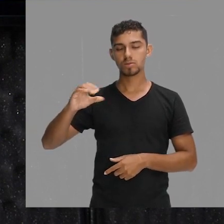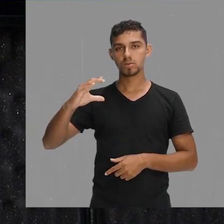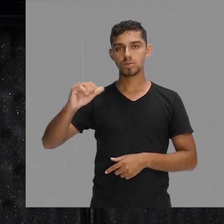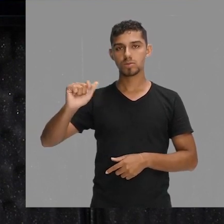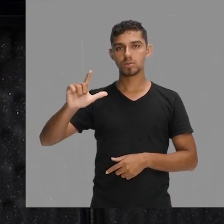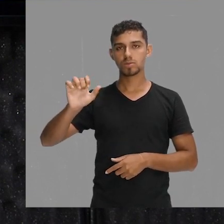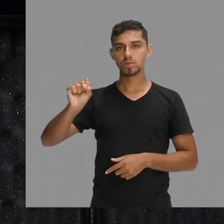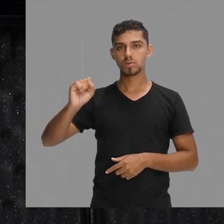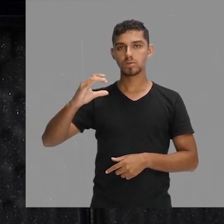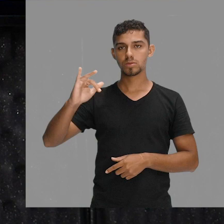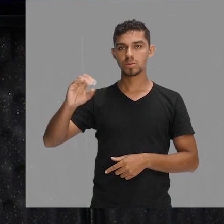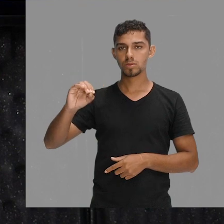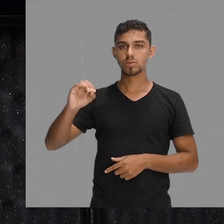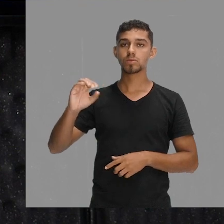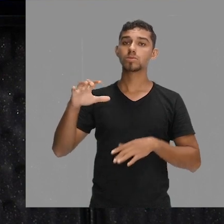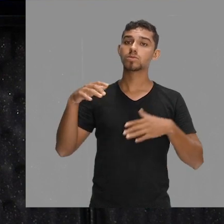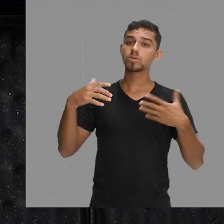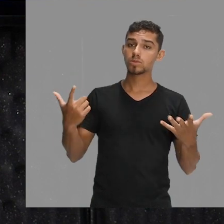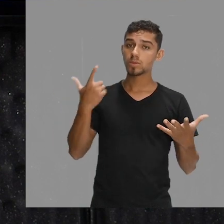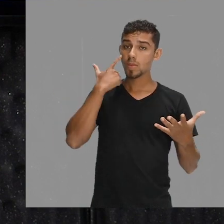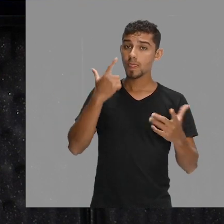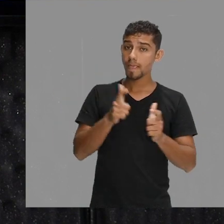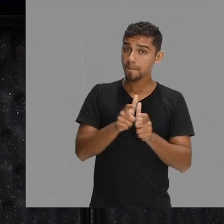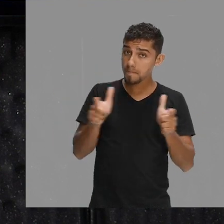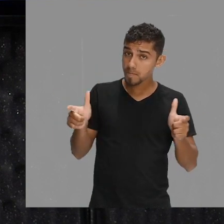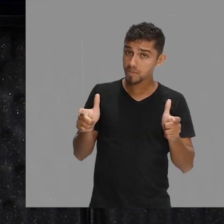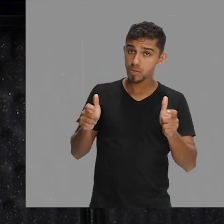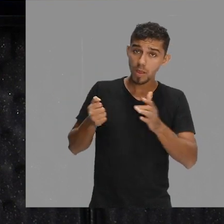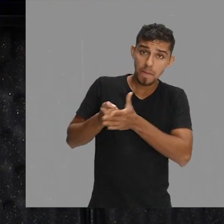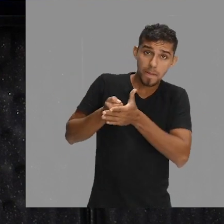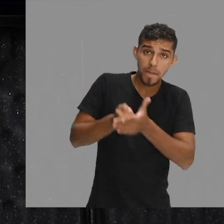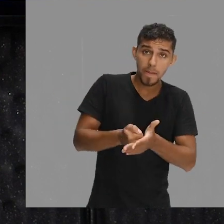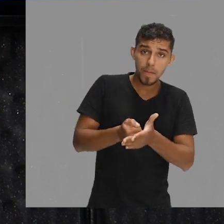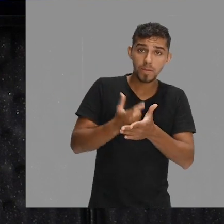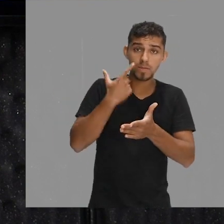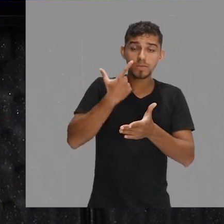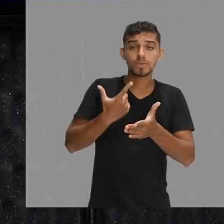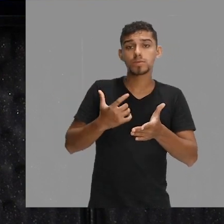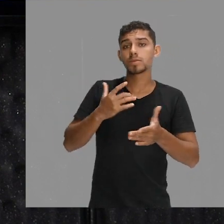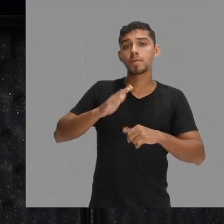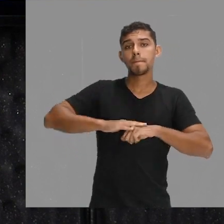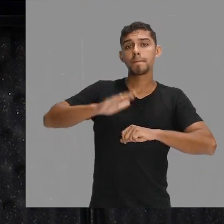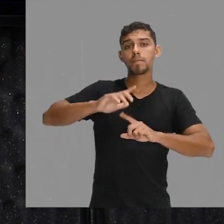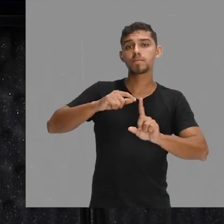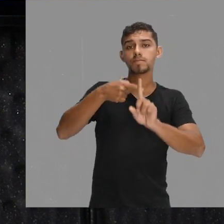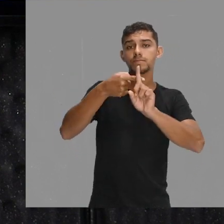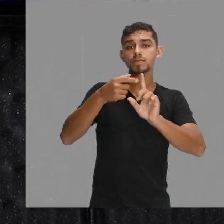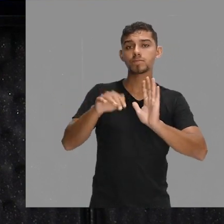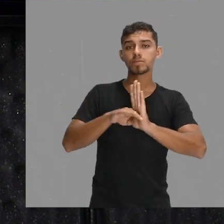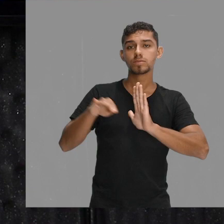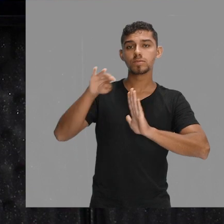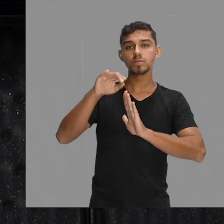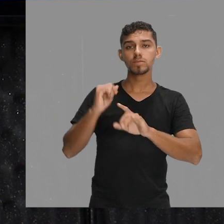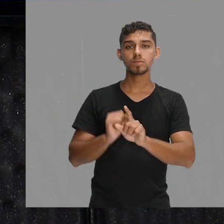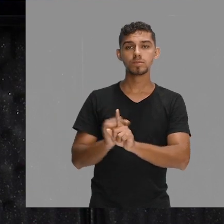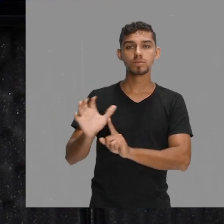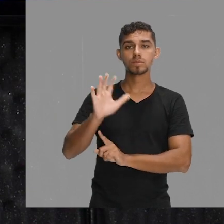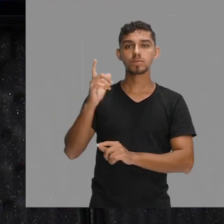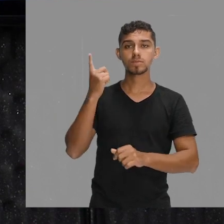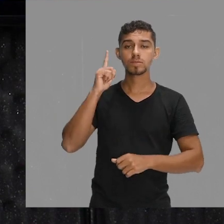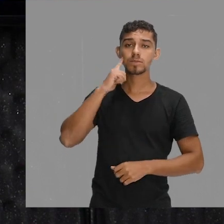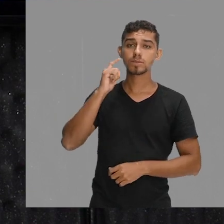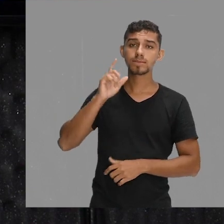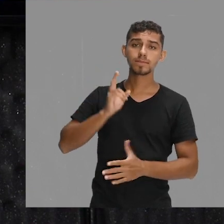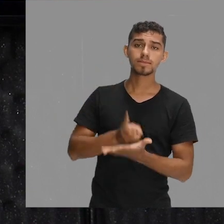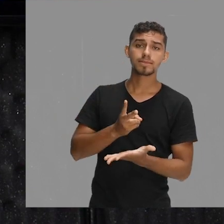máxima de vapor. Olha só, a maior pressão máxima de vapor será sempre do solvente